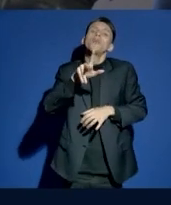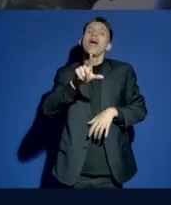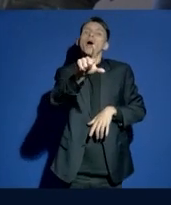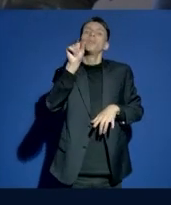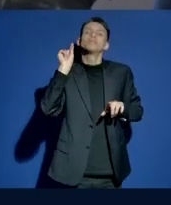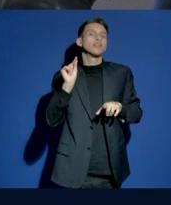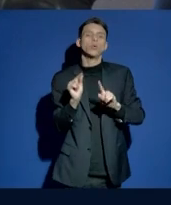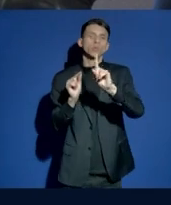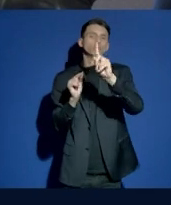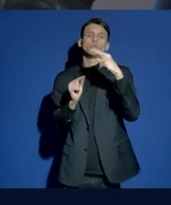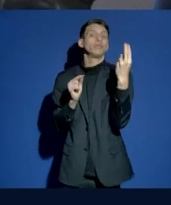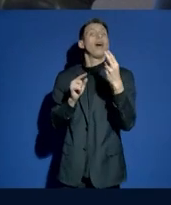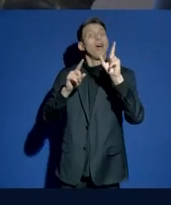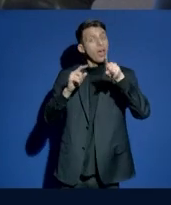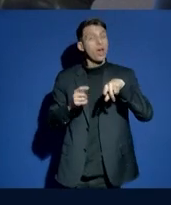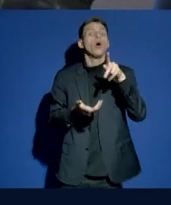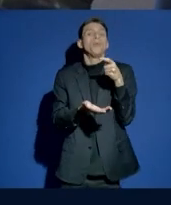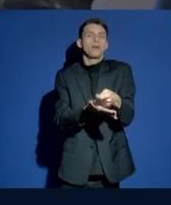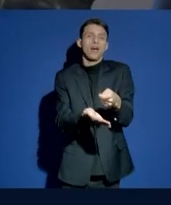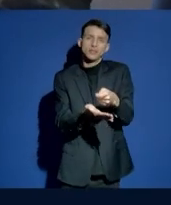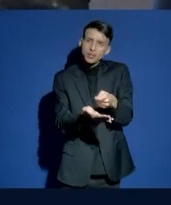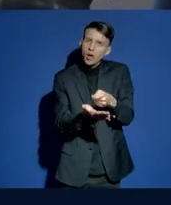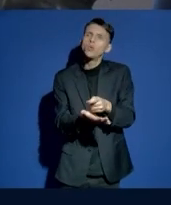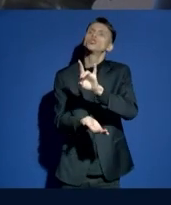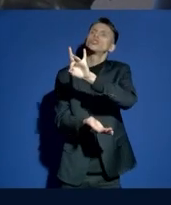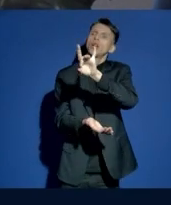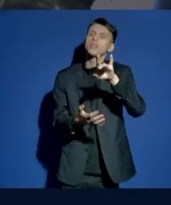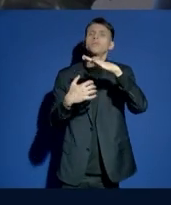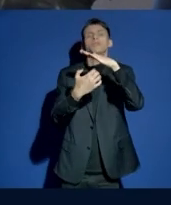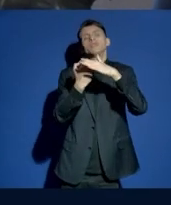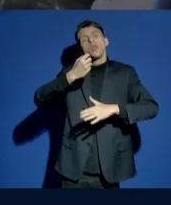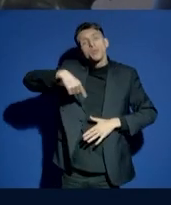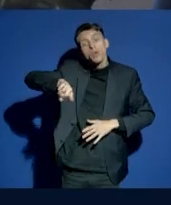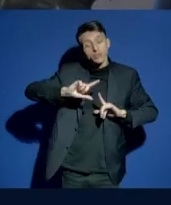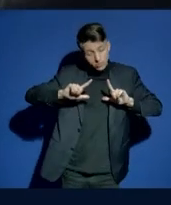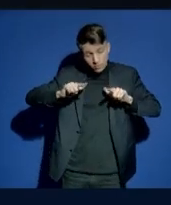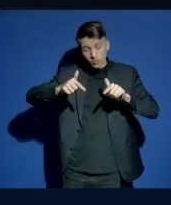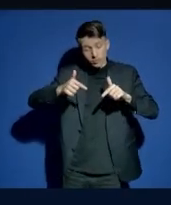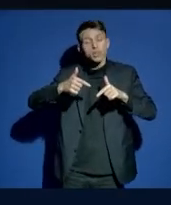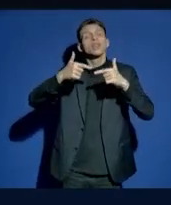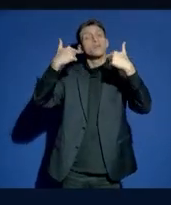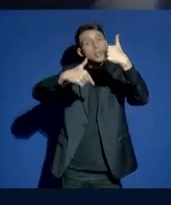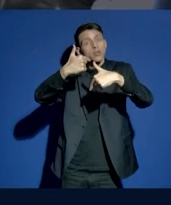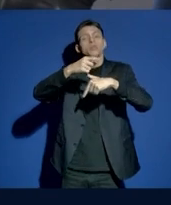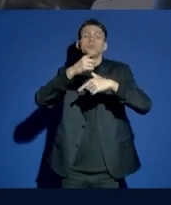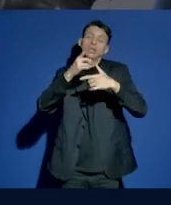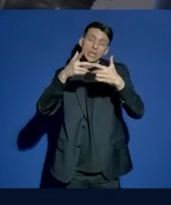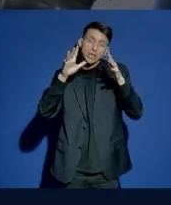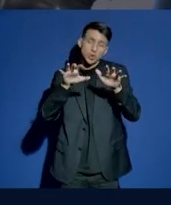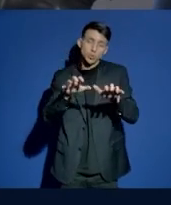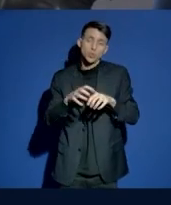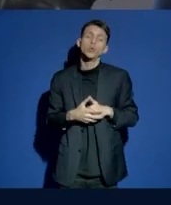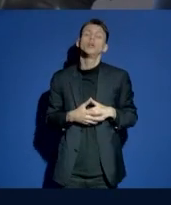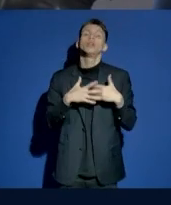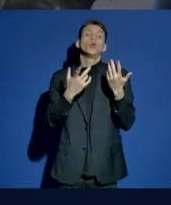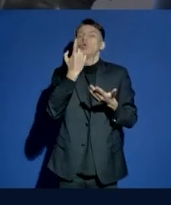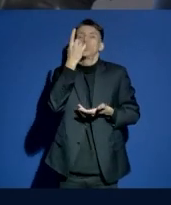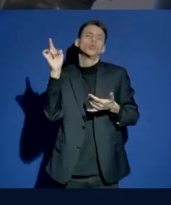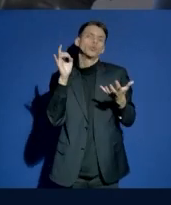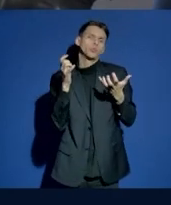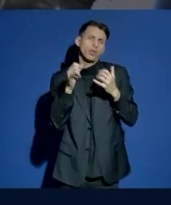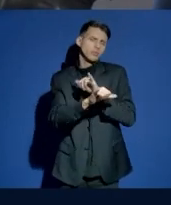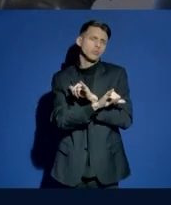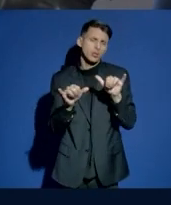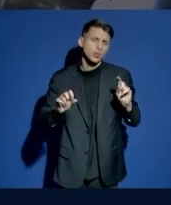opção. Isso daqui é uma obrigação, e nós estamos muito engajados com isso. Por último, só para fechar, e não quero tomar todo o